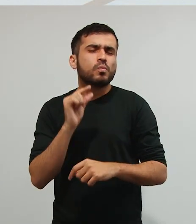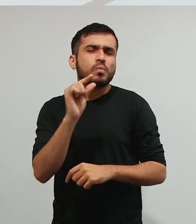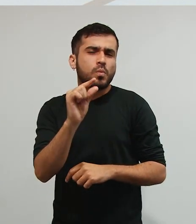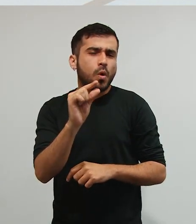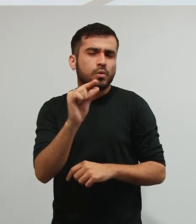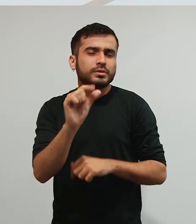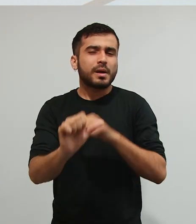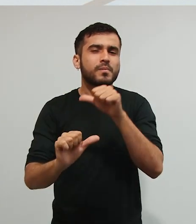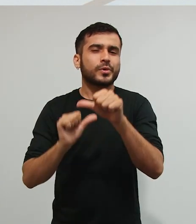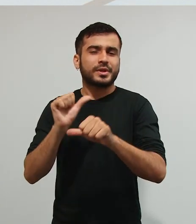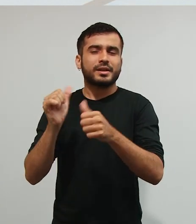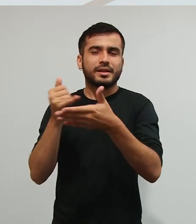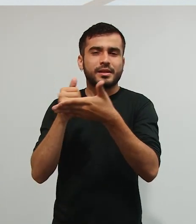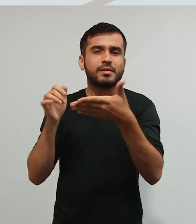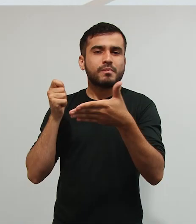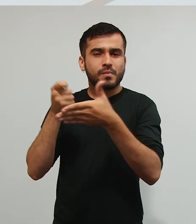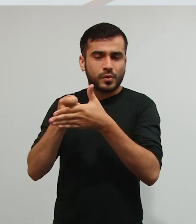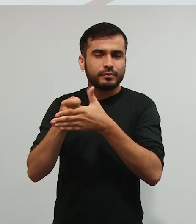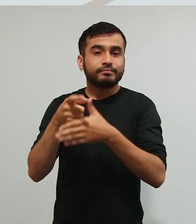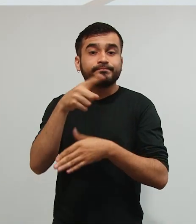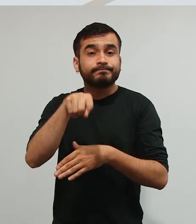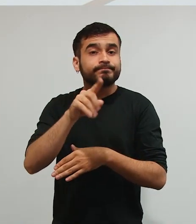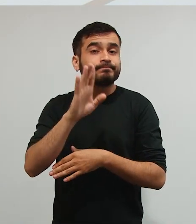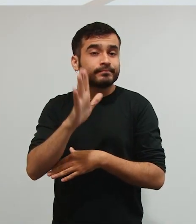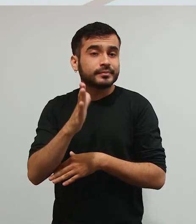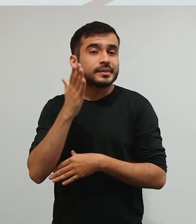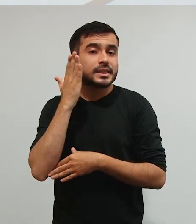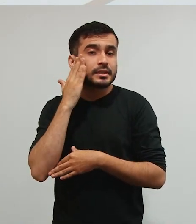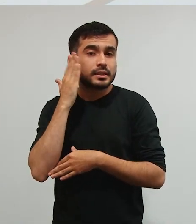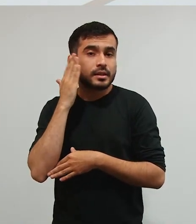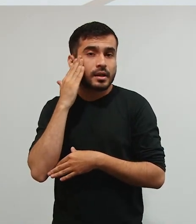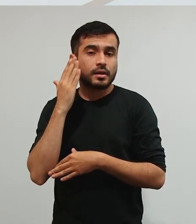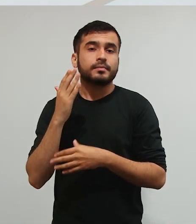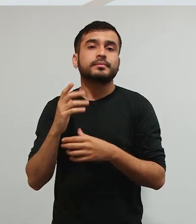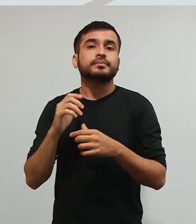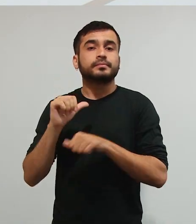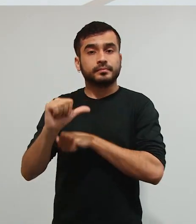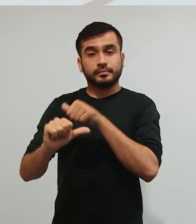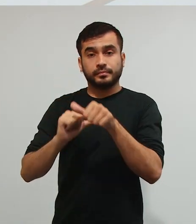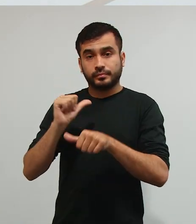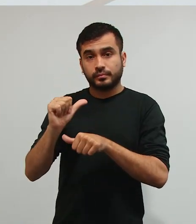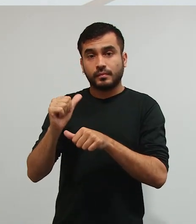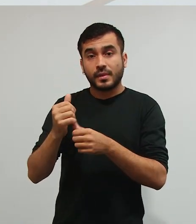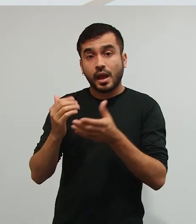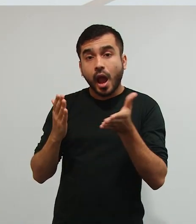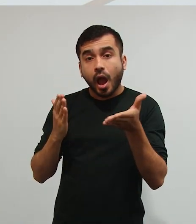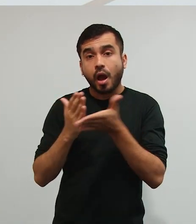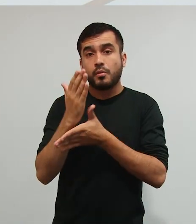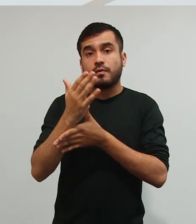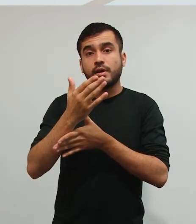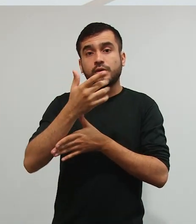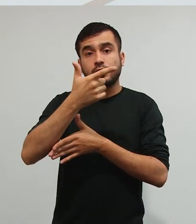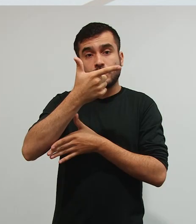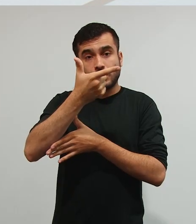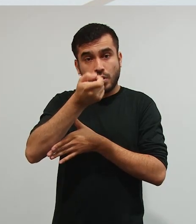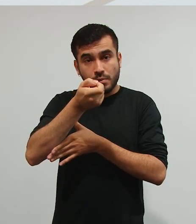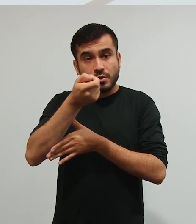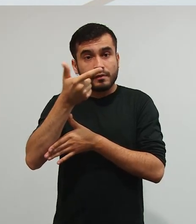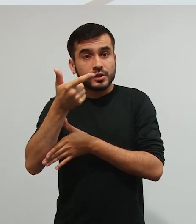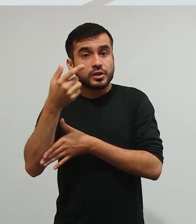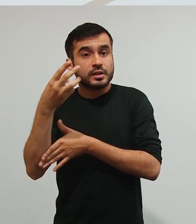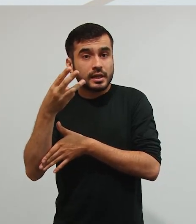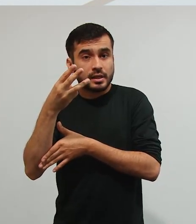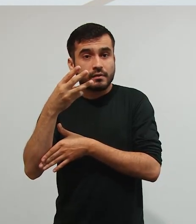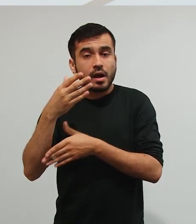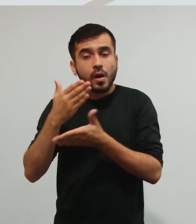pouquinho da reforma tributária. Então, como vocês já sabem, a reforma tributária foi aprovada em 2023 e ela